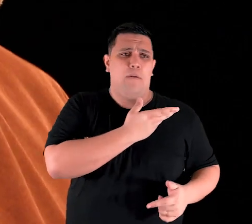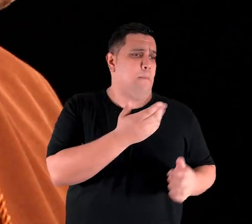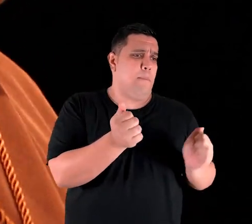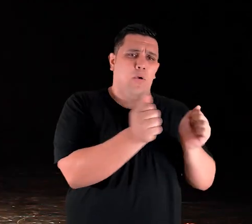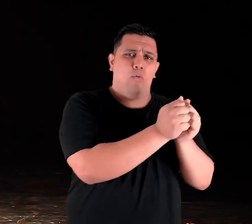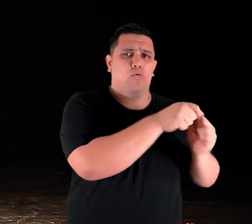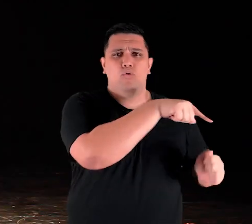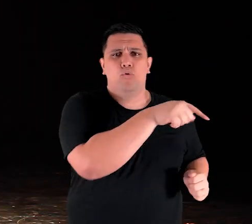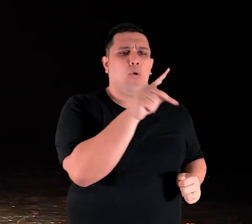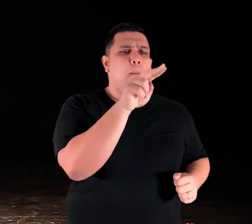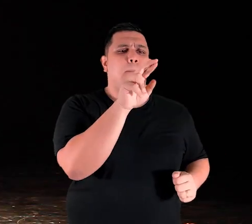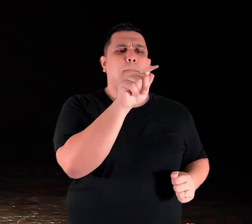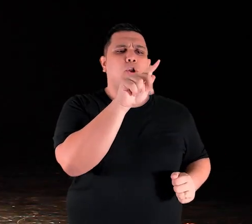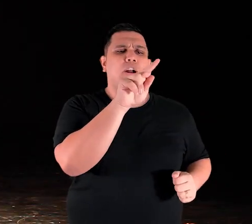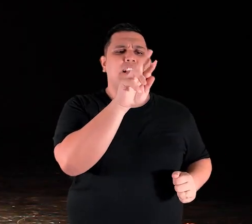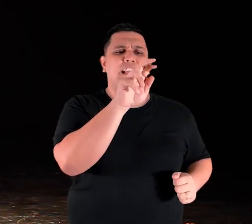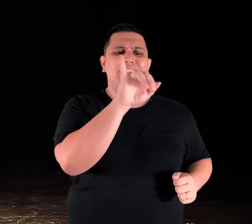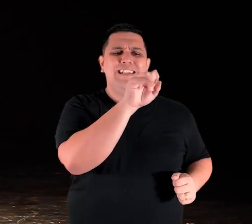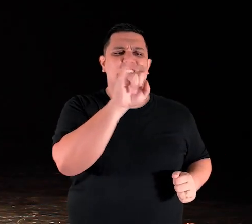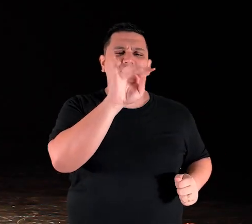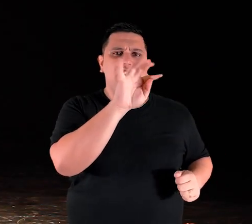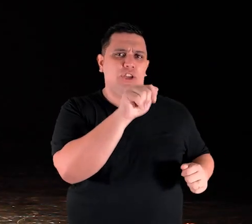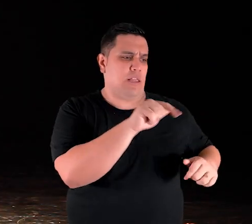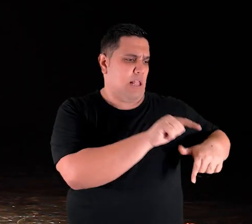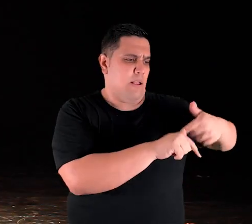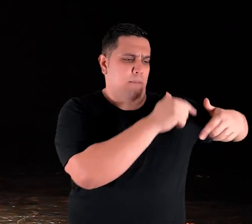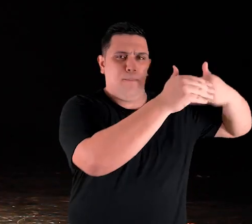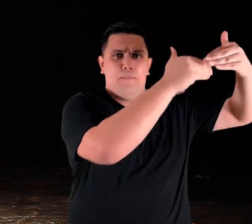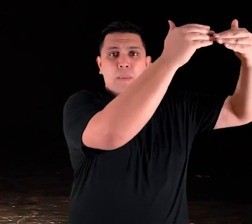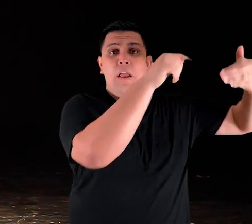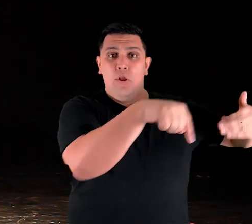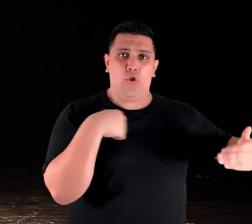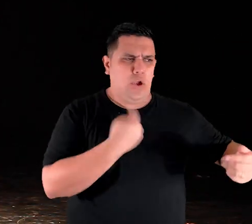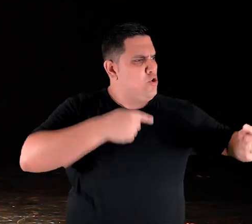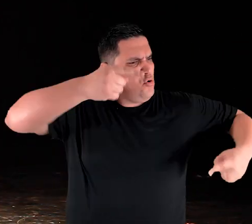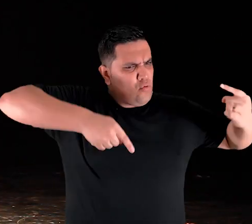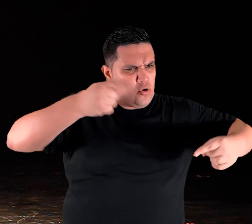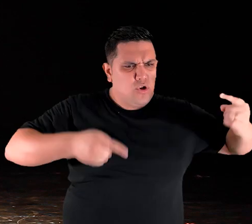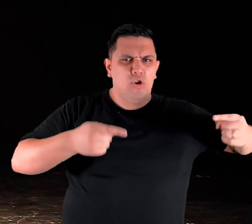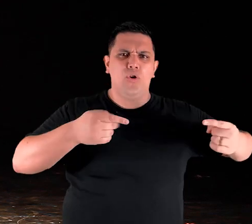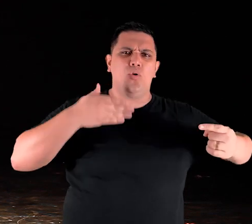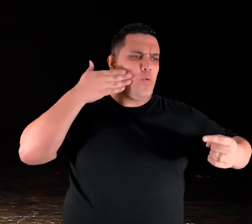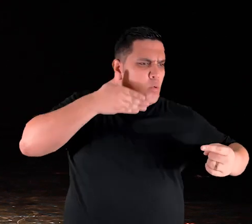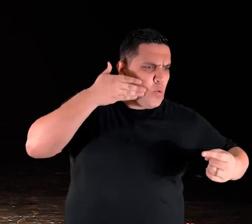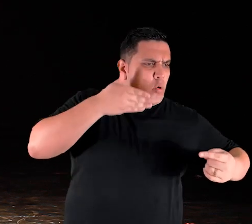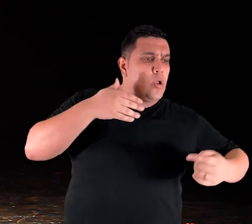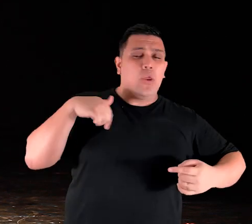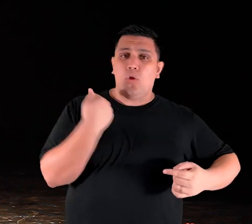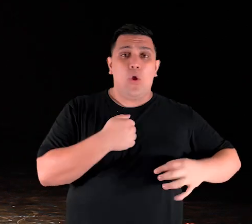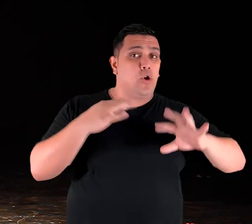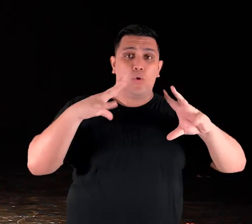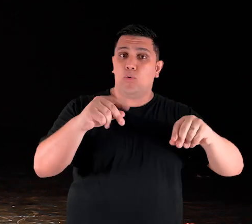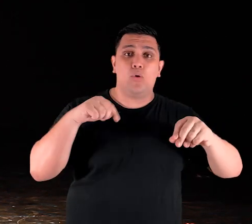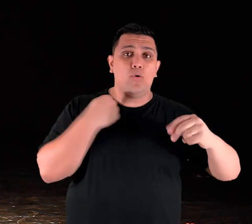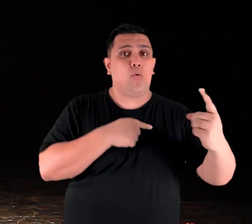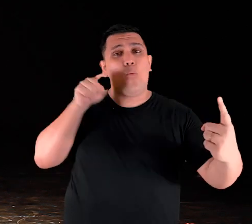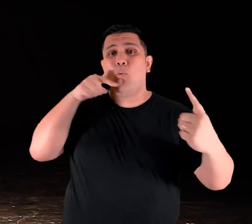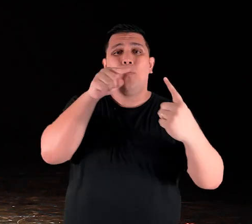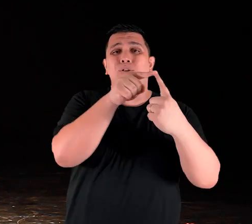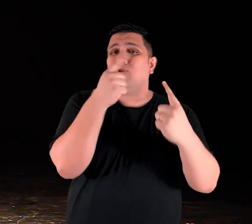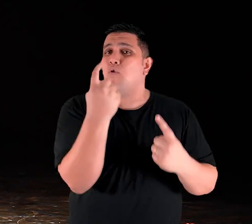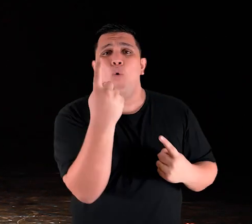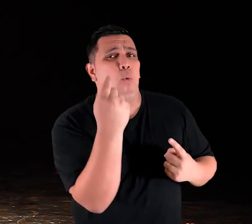progressistas. Discutimos, divergimos, debatemos, mas temos todos um objetivo